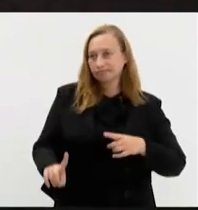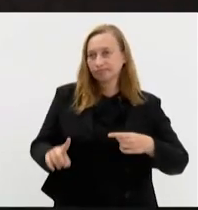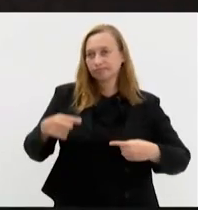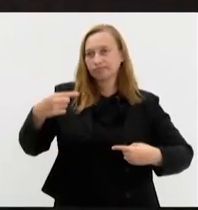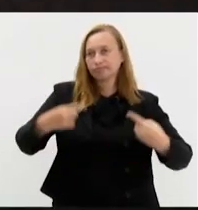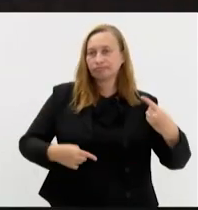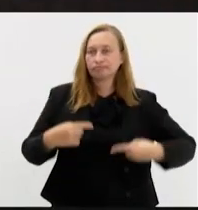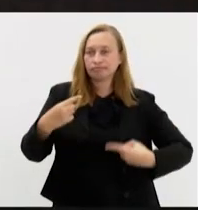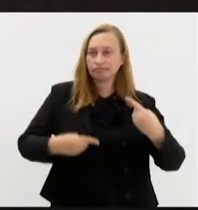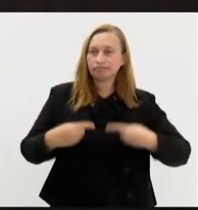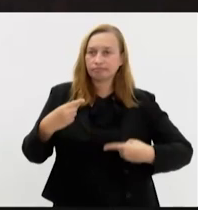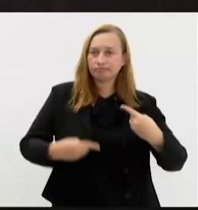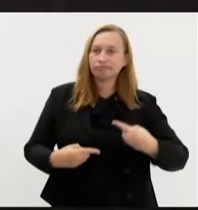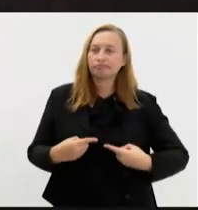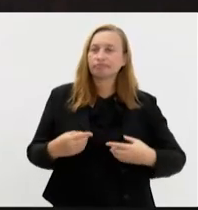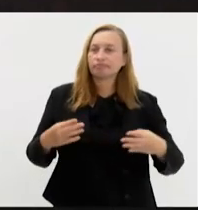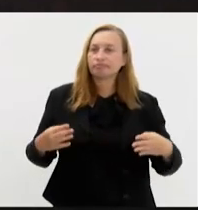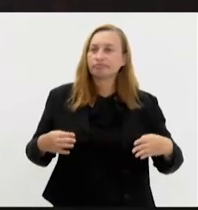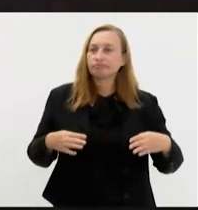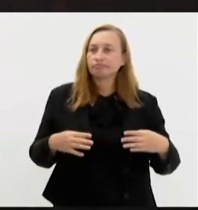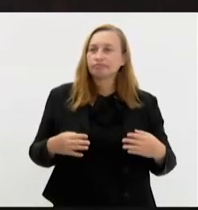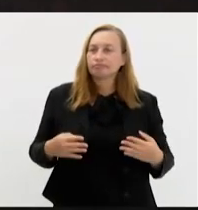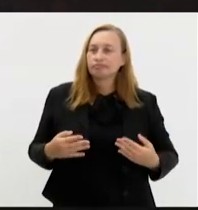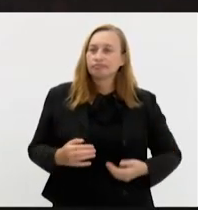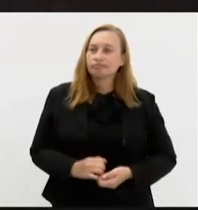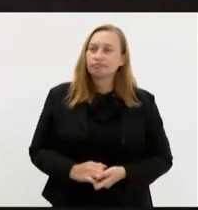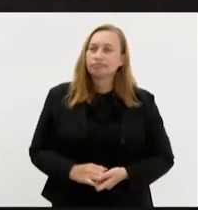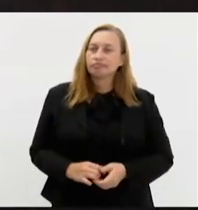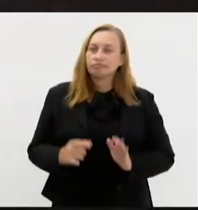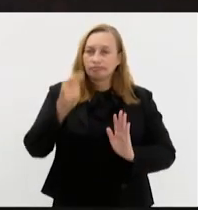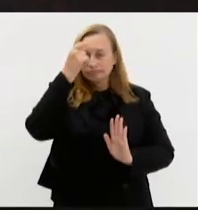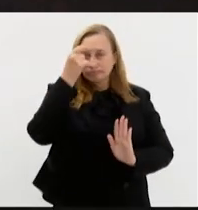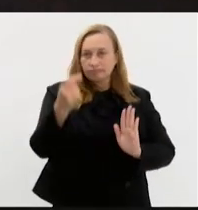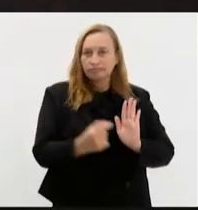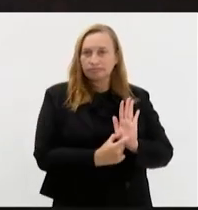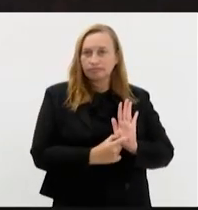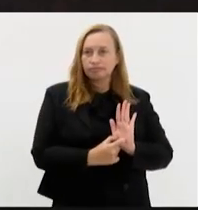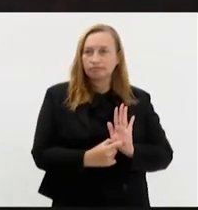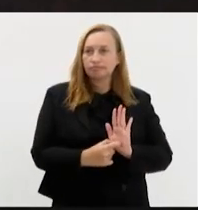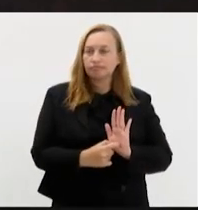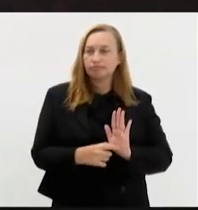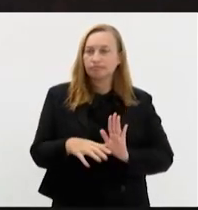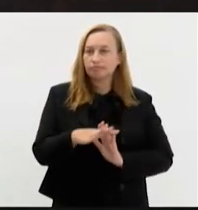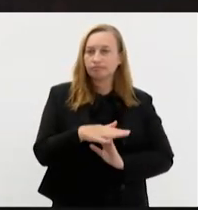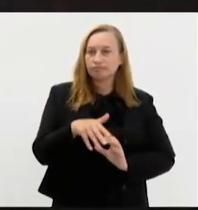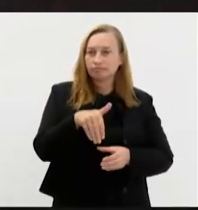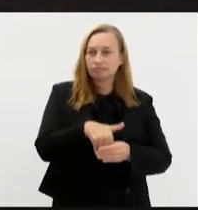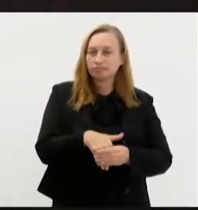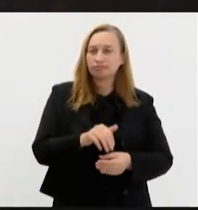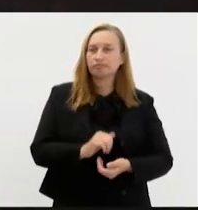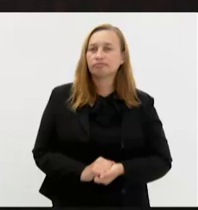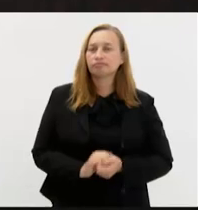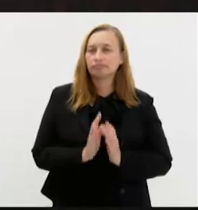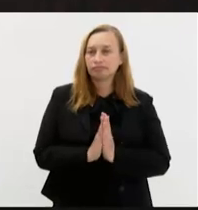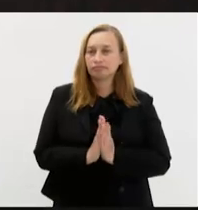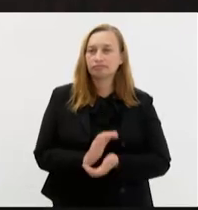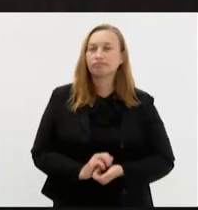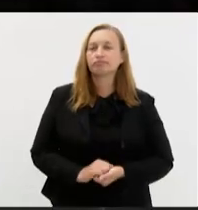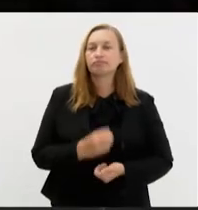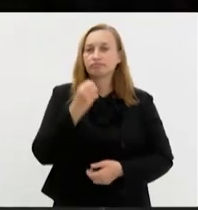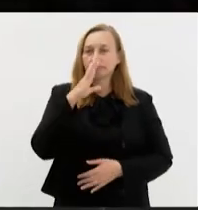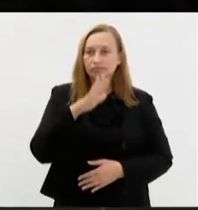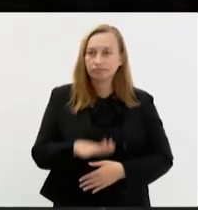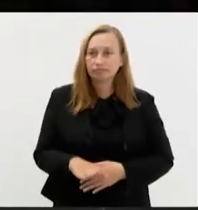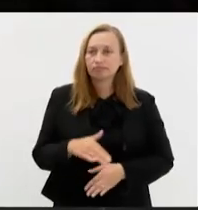Brief para o pessoal ficar antenado acerca da inteligência artificial no escopo eleitoral por favor D bom Boa